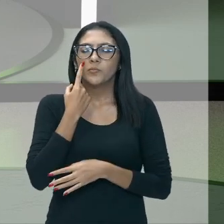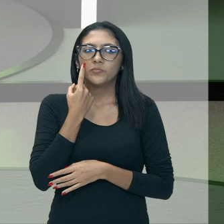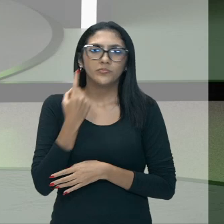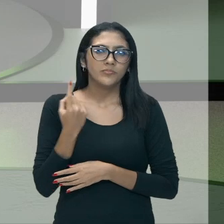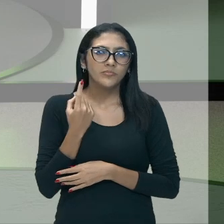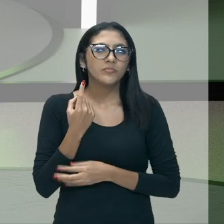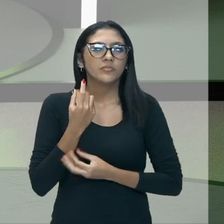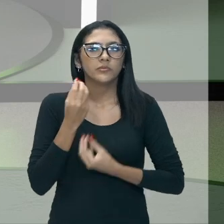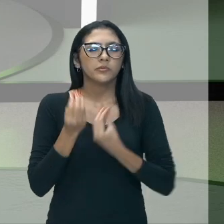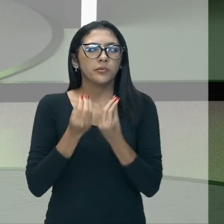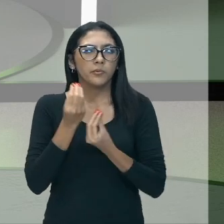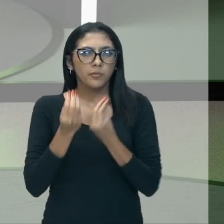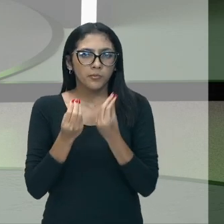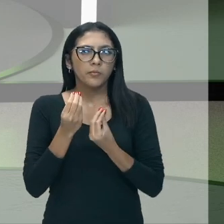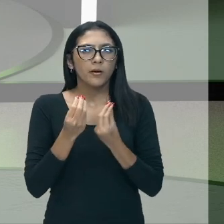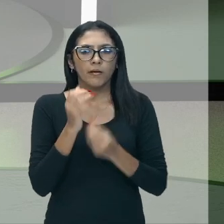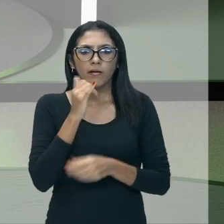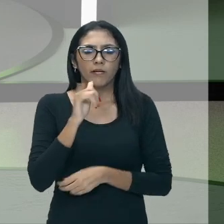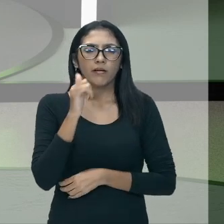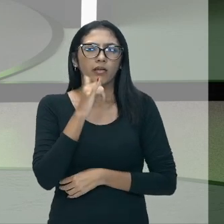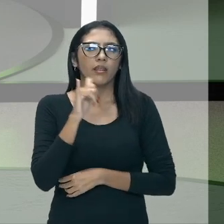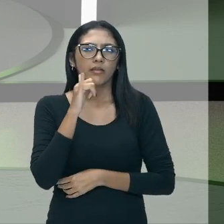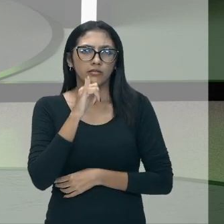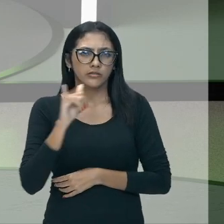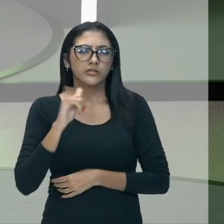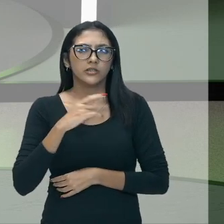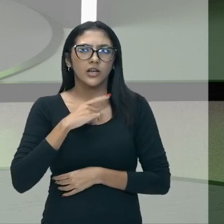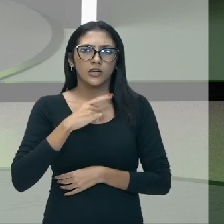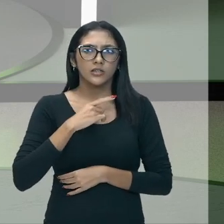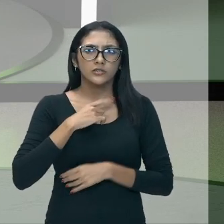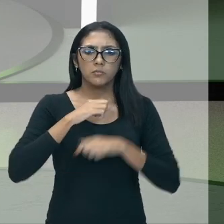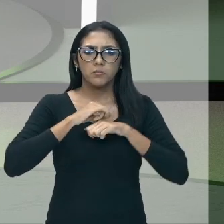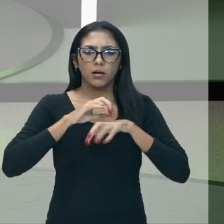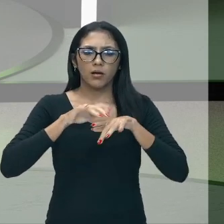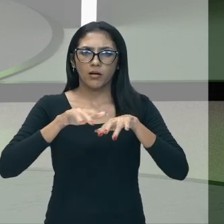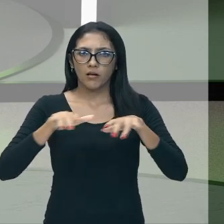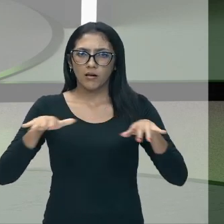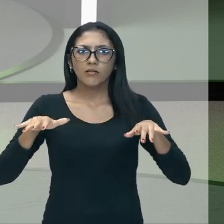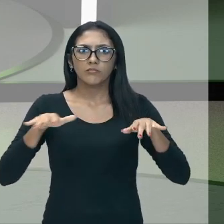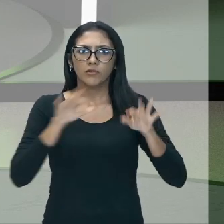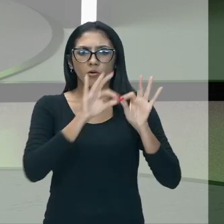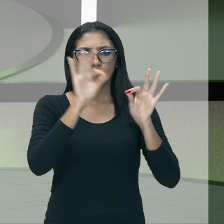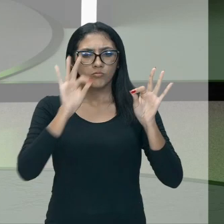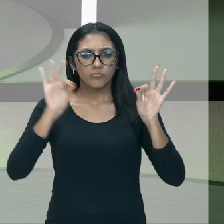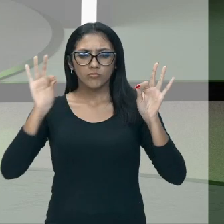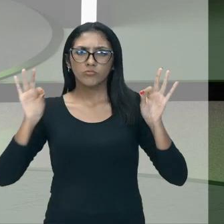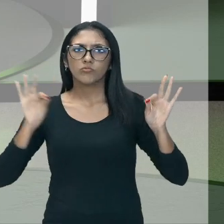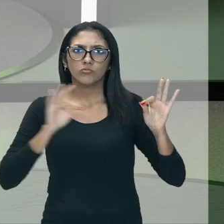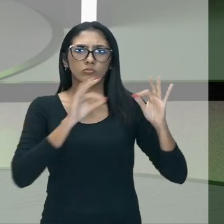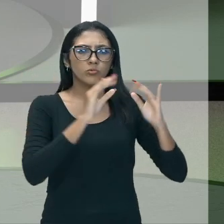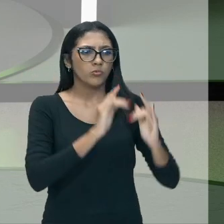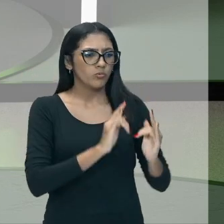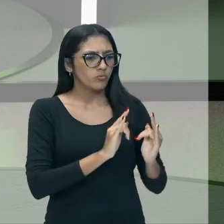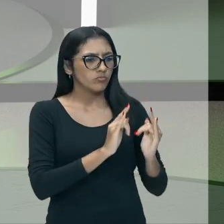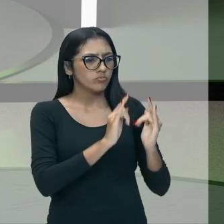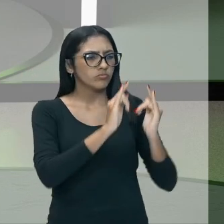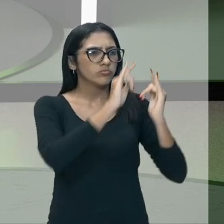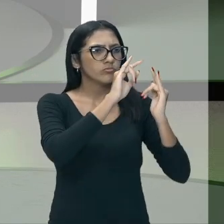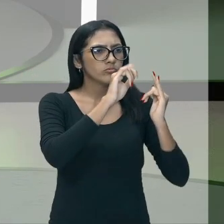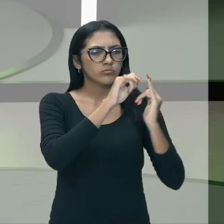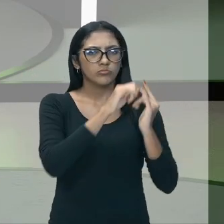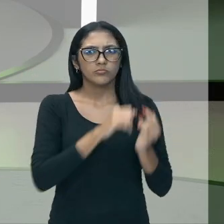como a energia elétrica é distribuída. Vejam aí, ó, ela começa lá com